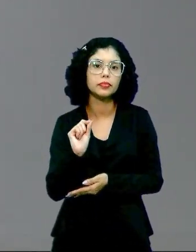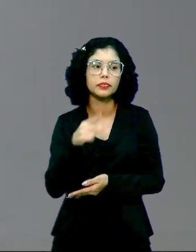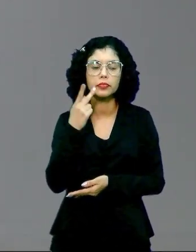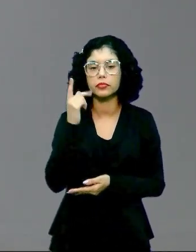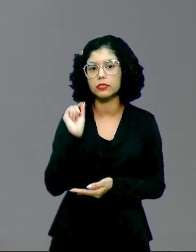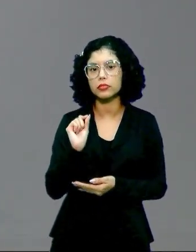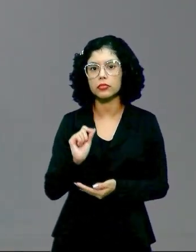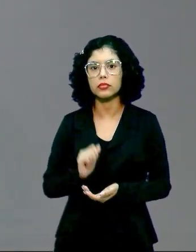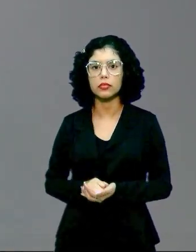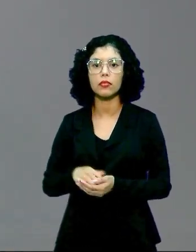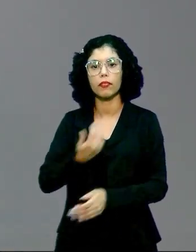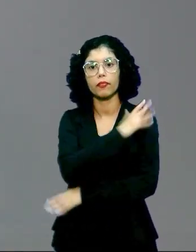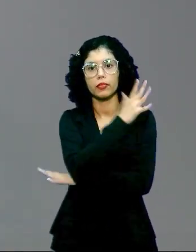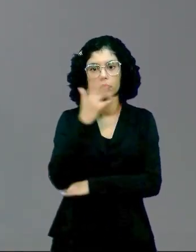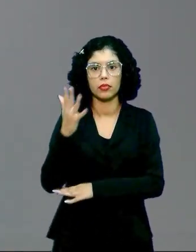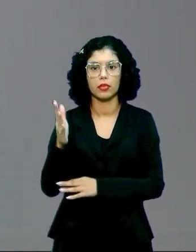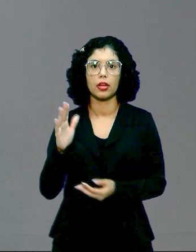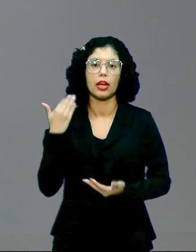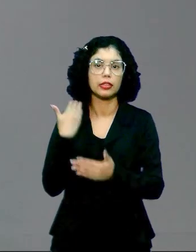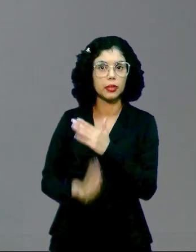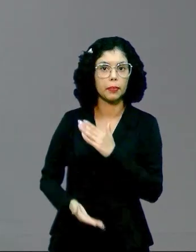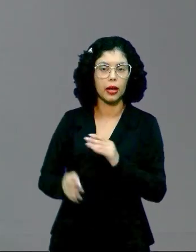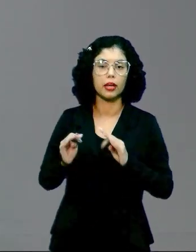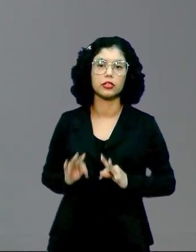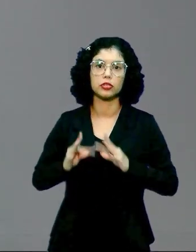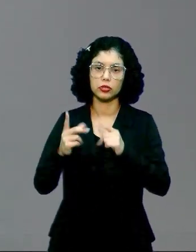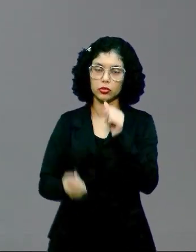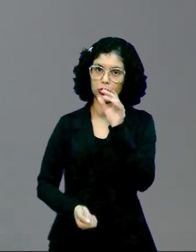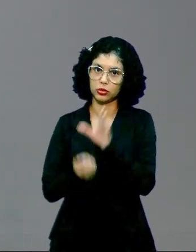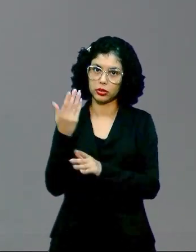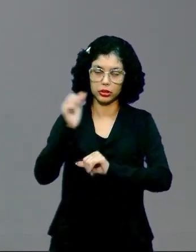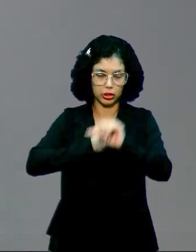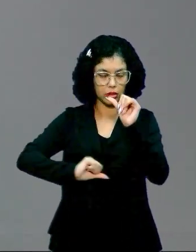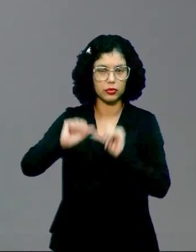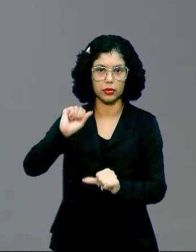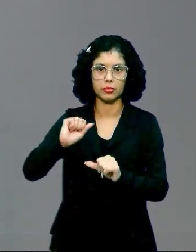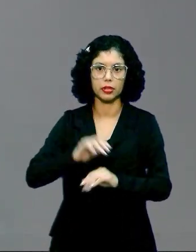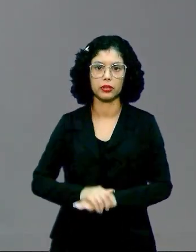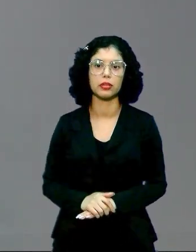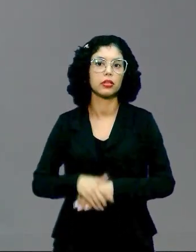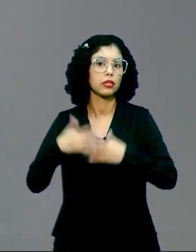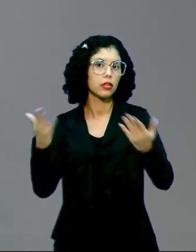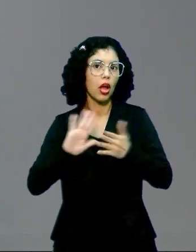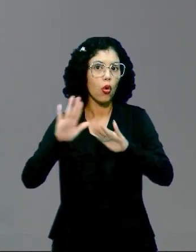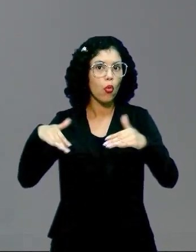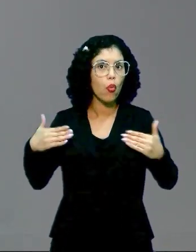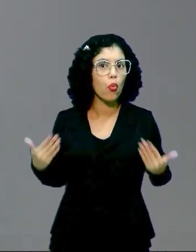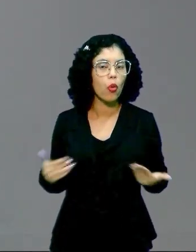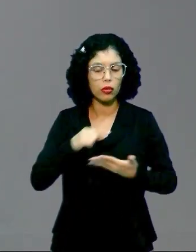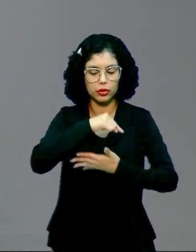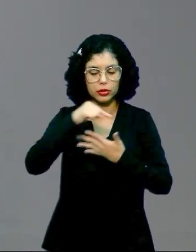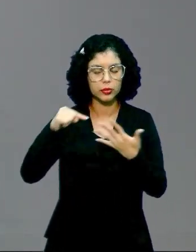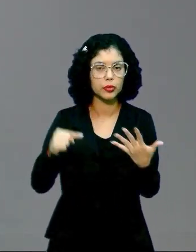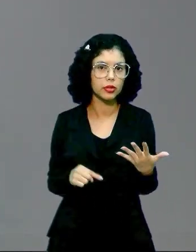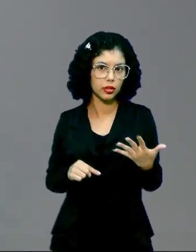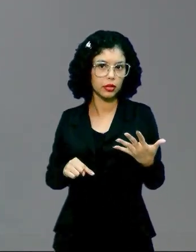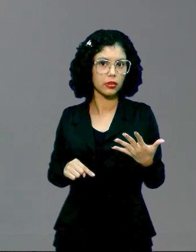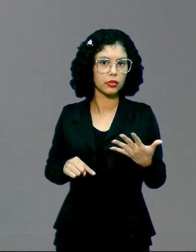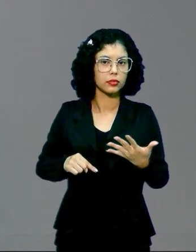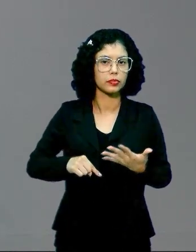o seguinte, na natureza, nada se perde, nada se cria, tudo se transforma. Então, qual desses modelos